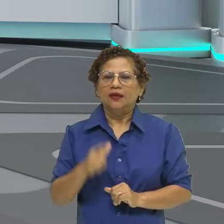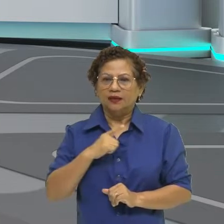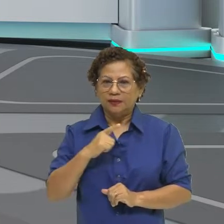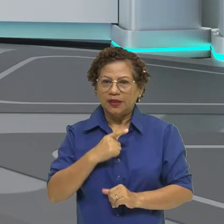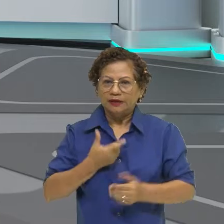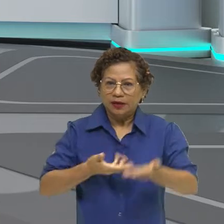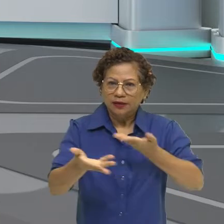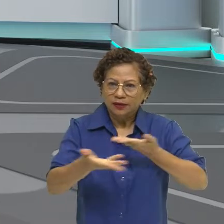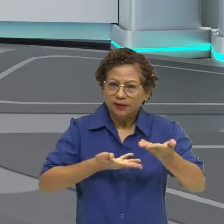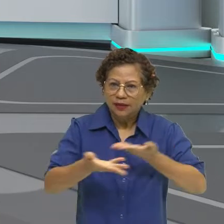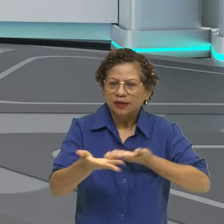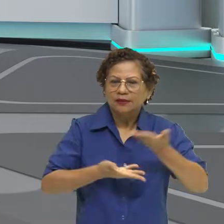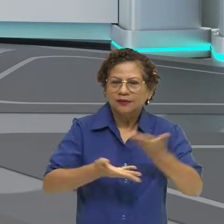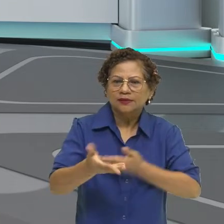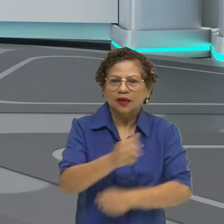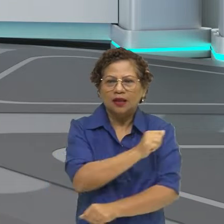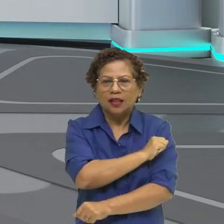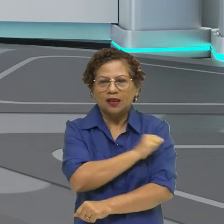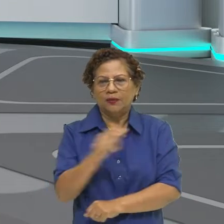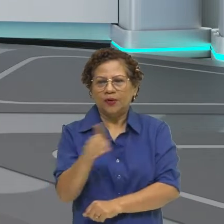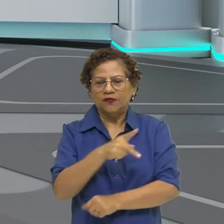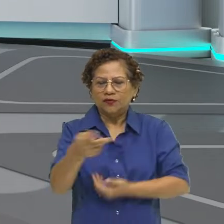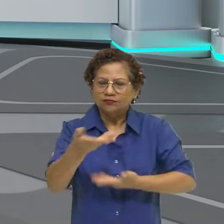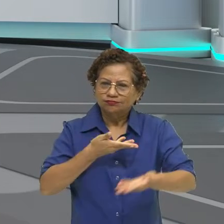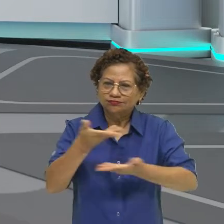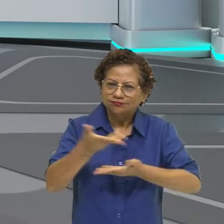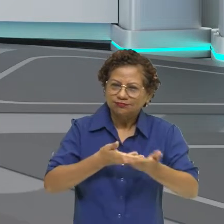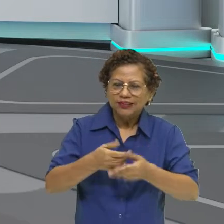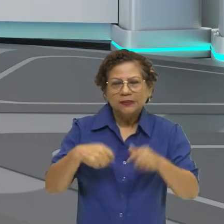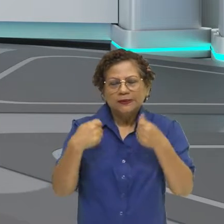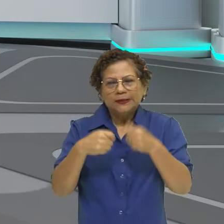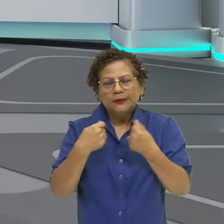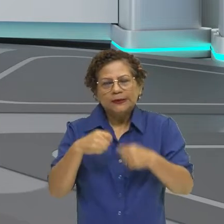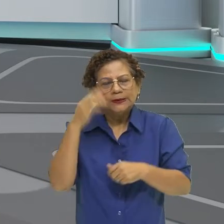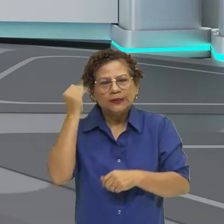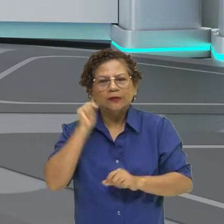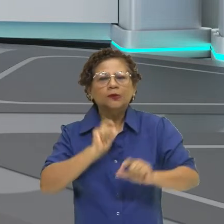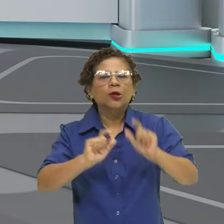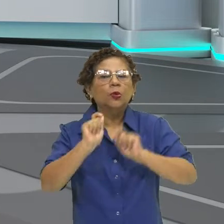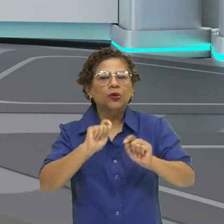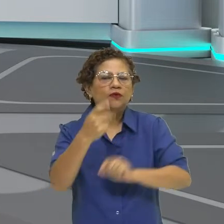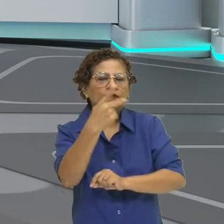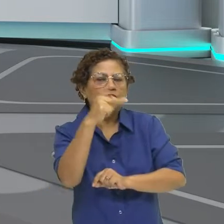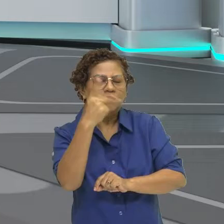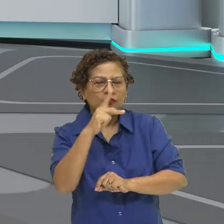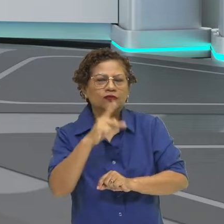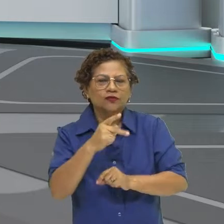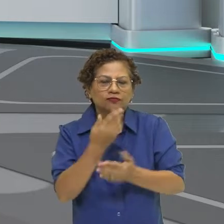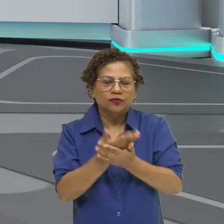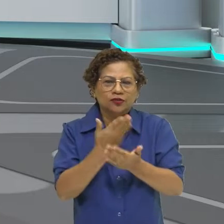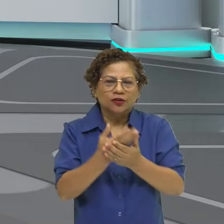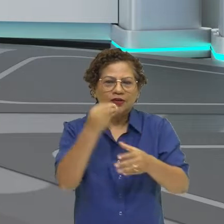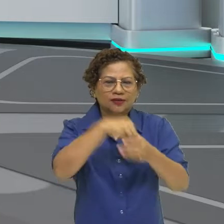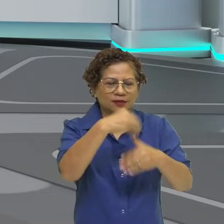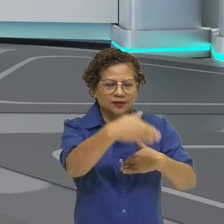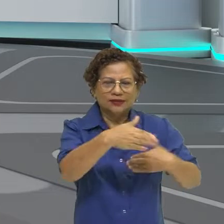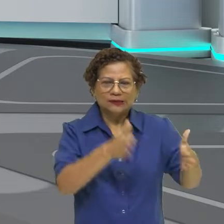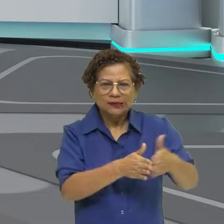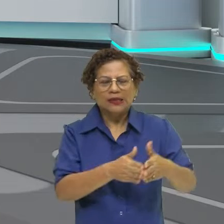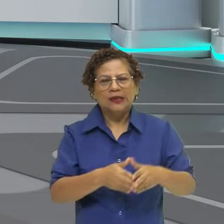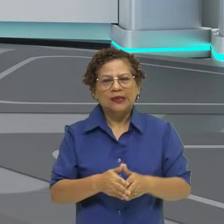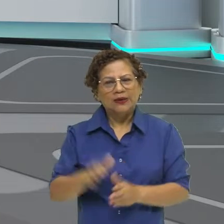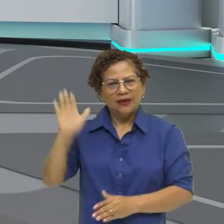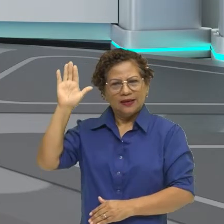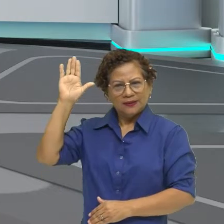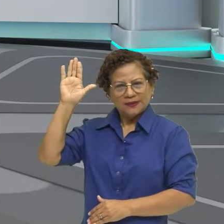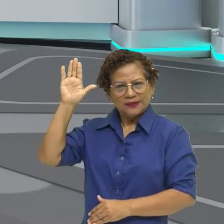interagirem bastante com a gente, né, Lúcia? Exatamente. A gente precisa ver o que vocês estão produzindo nas salas de aula. Então, peça uma vez, levanta a